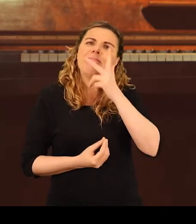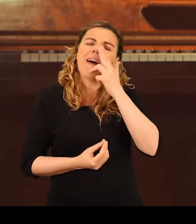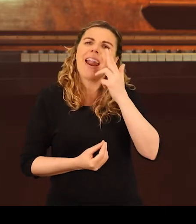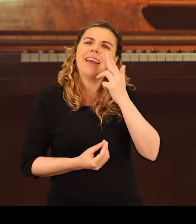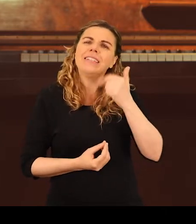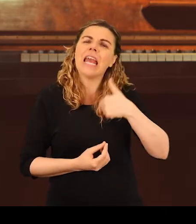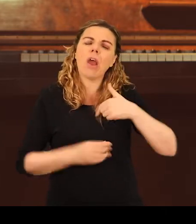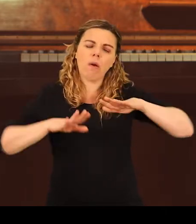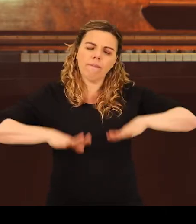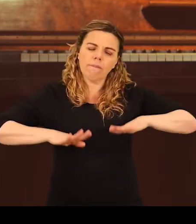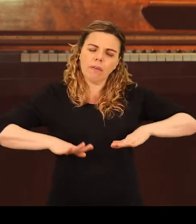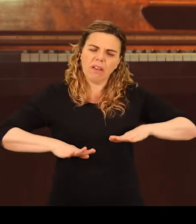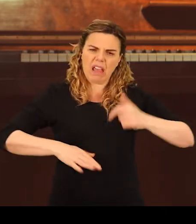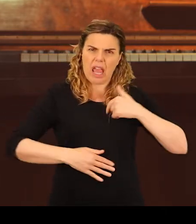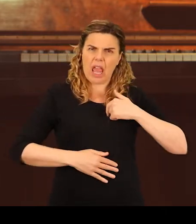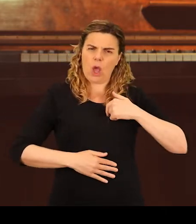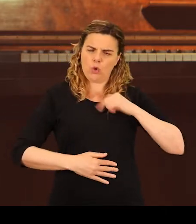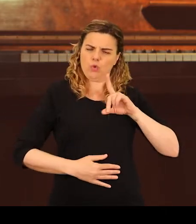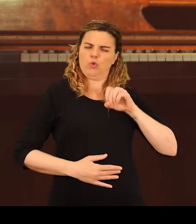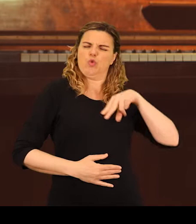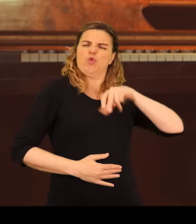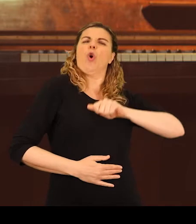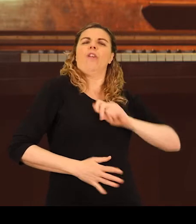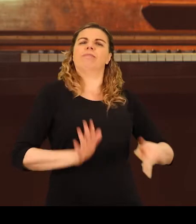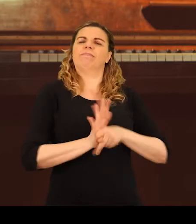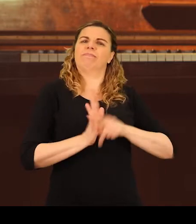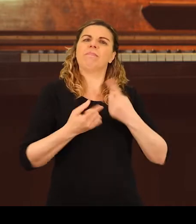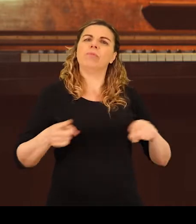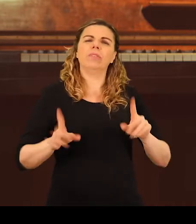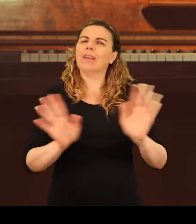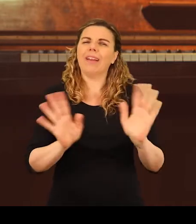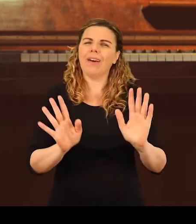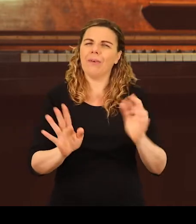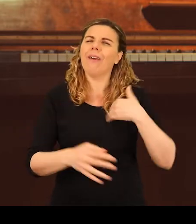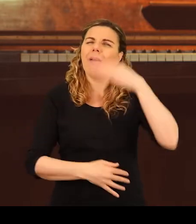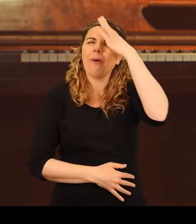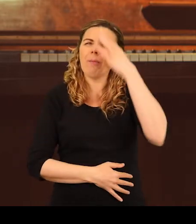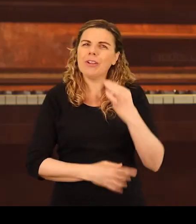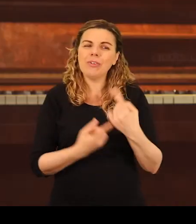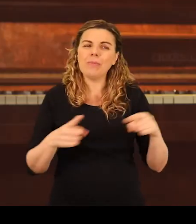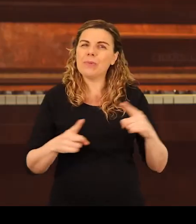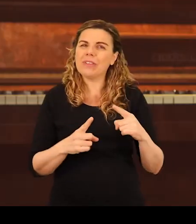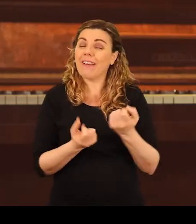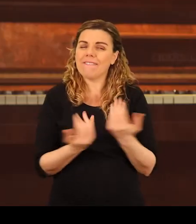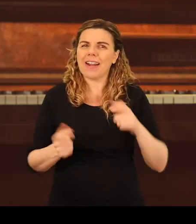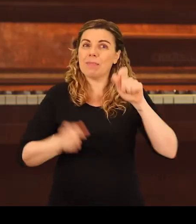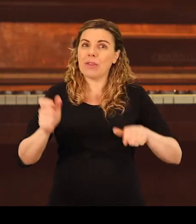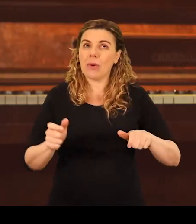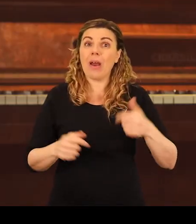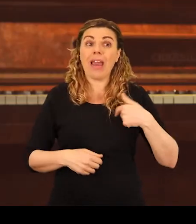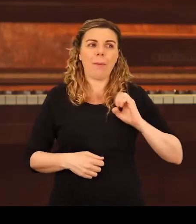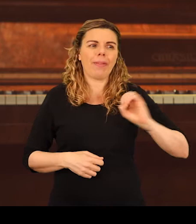tivesse baixado a minha bola, assim, de querer ter a autoria de uma música e tivesse entendido que aquela música não era só minha. E aí eu mandei ela pra